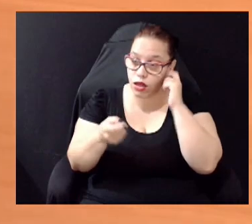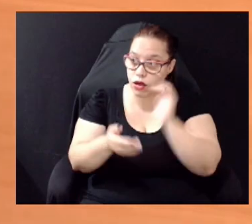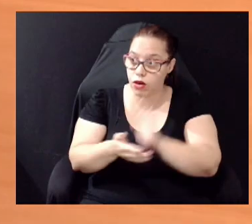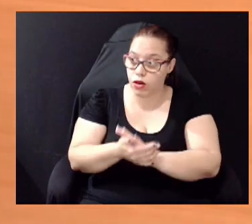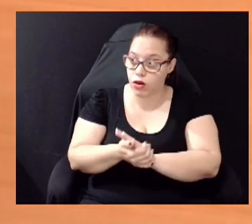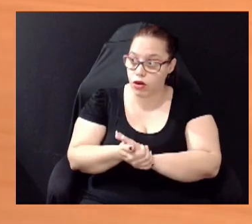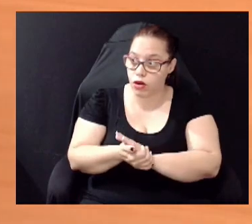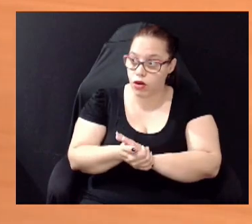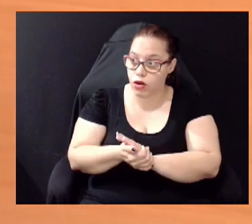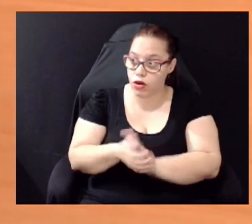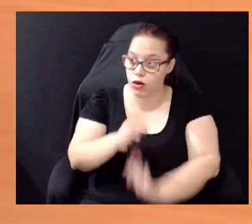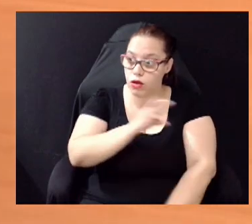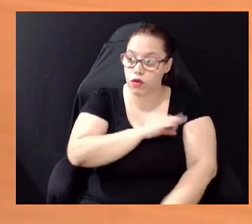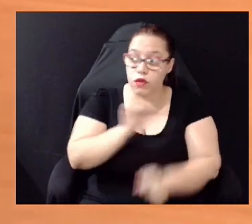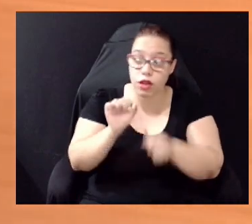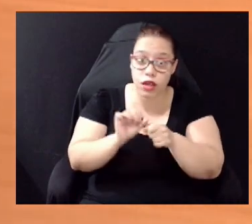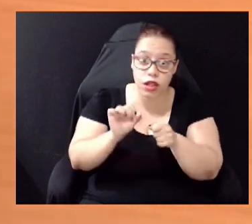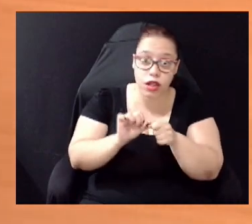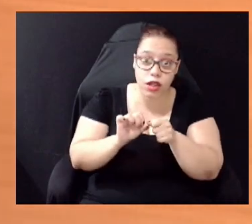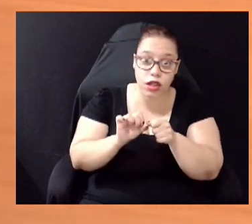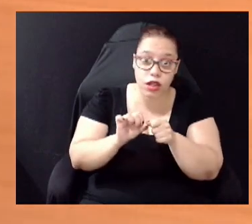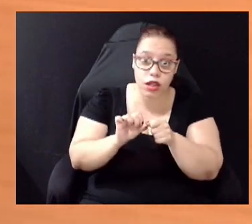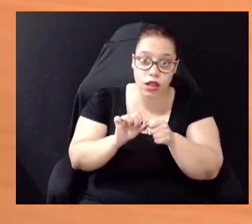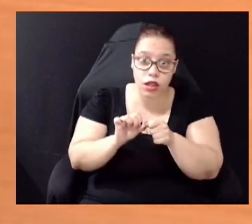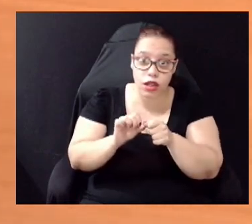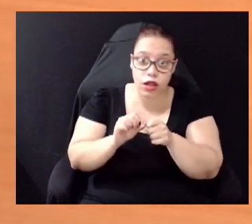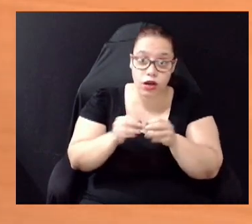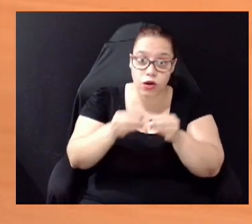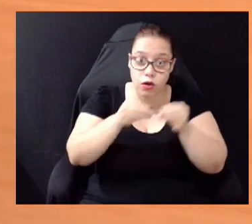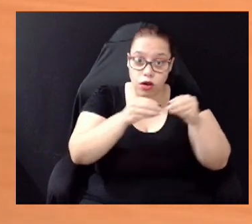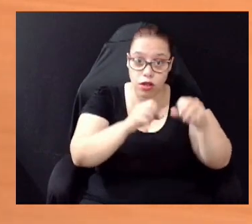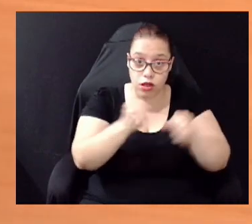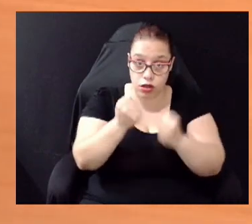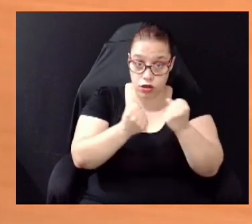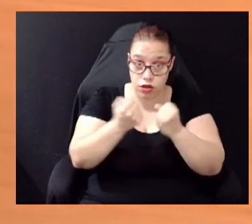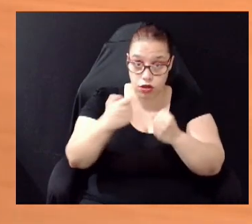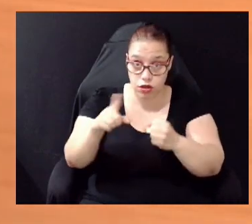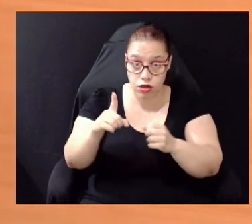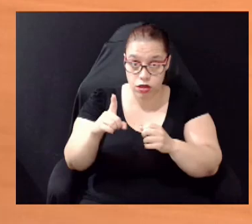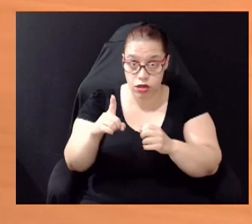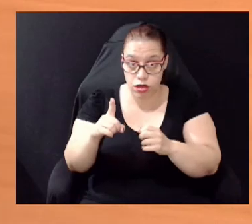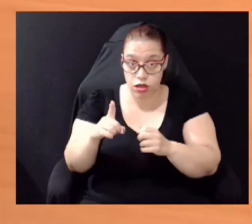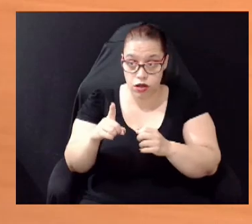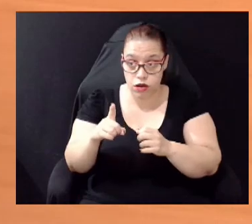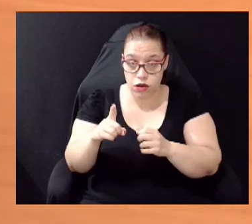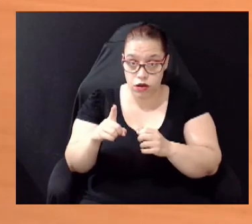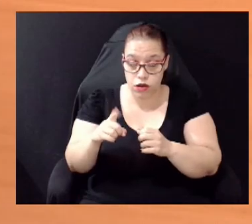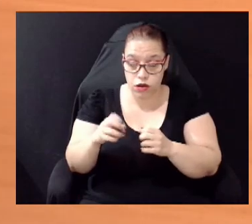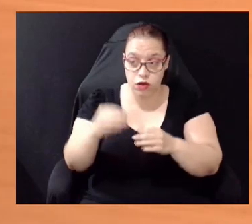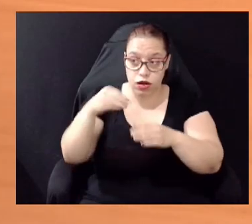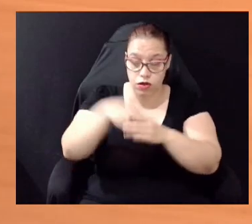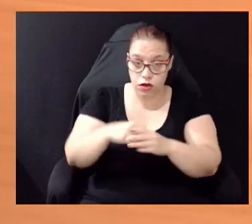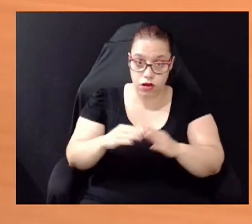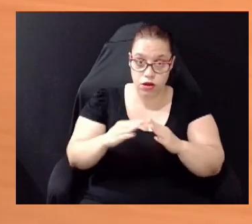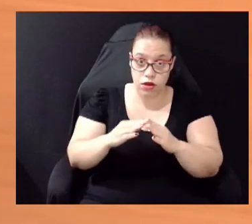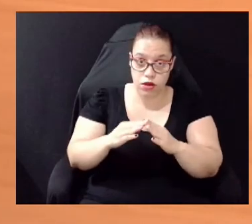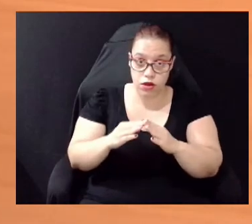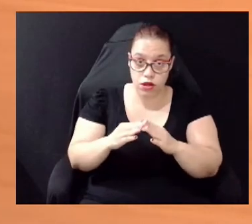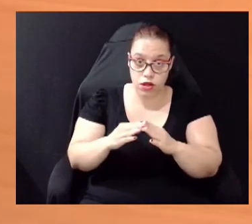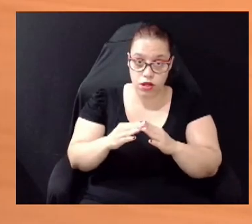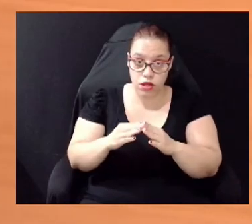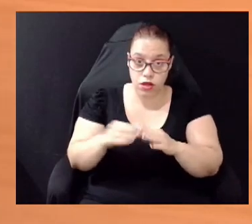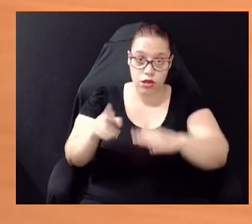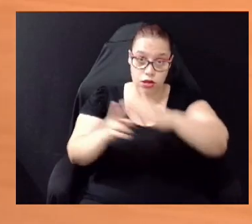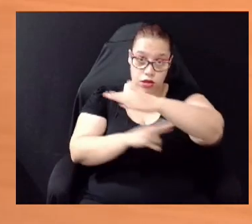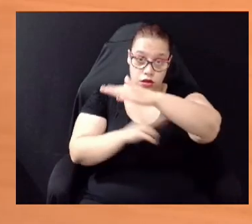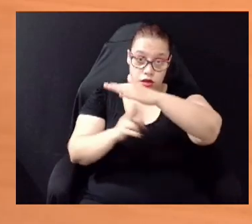fizeram com ela, simplesmente colocou ela dentro do carro. Eu falei pra gente levar adiante, ela não quer. Colocaram ela dentro do carro e abandonaram na Anguera. Foi